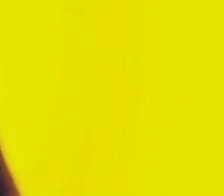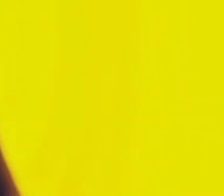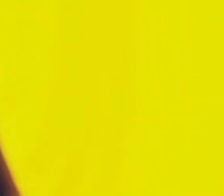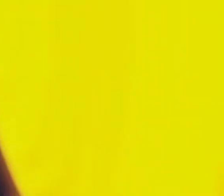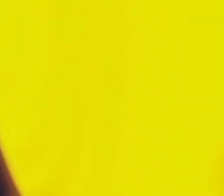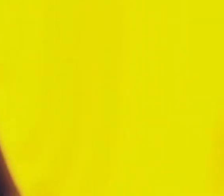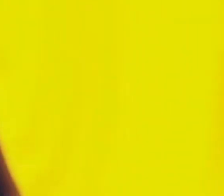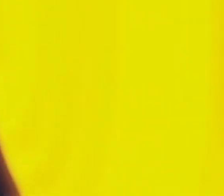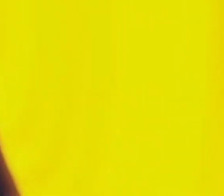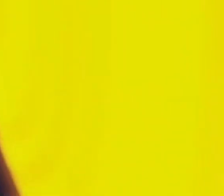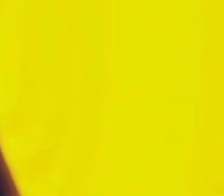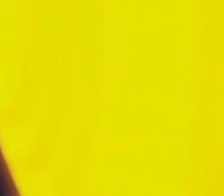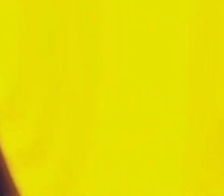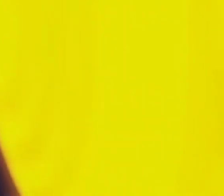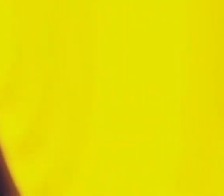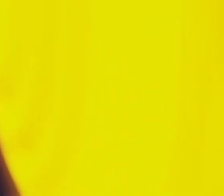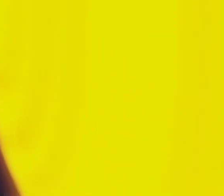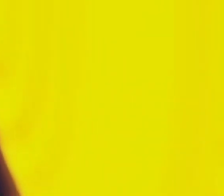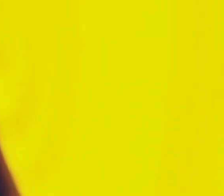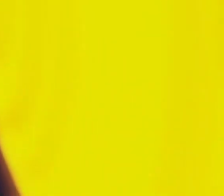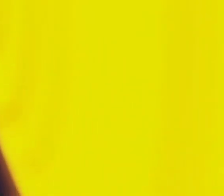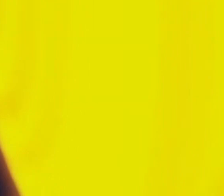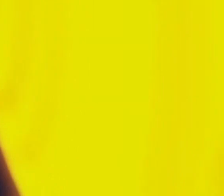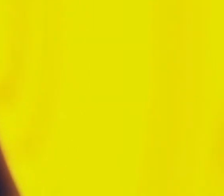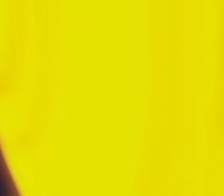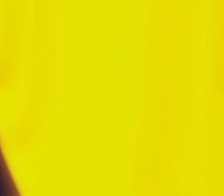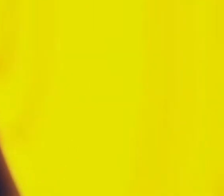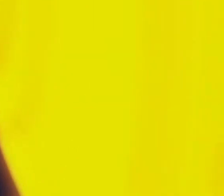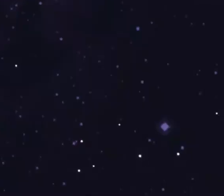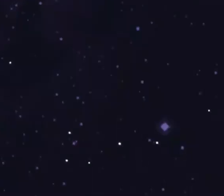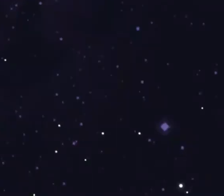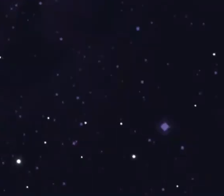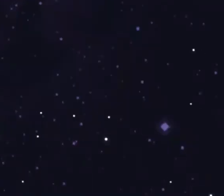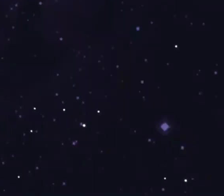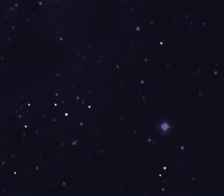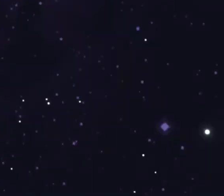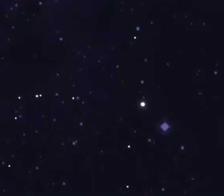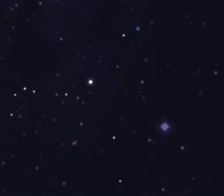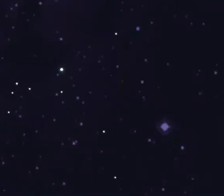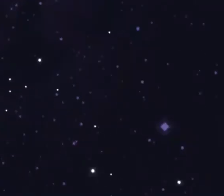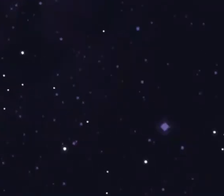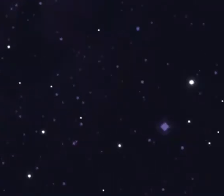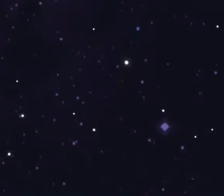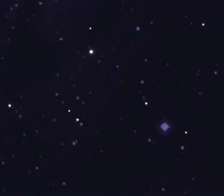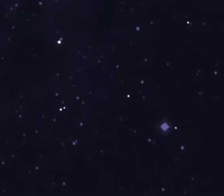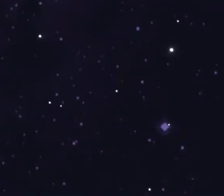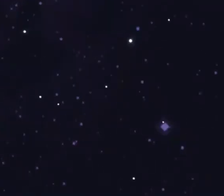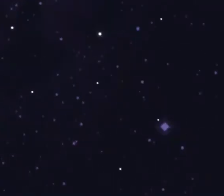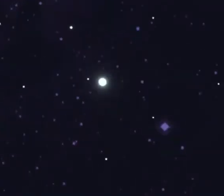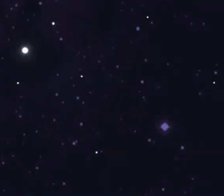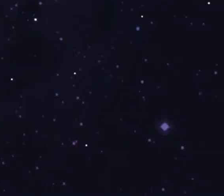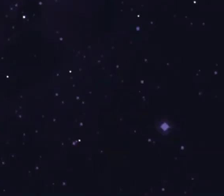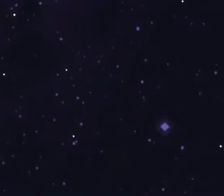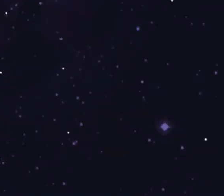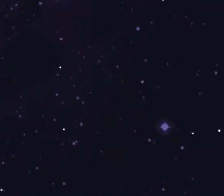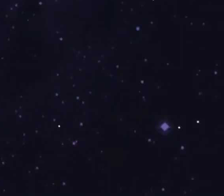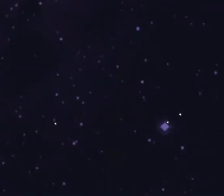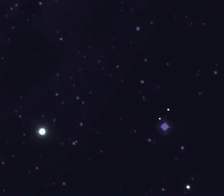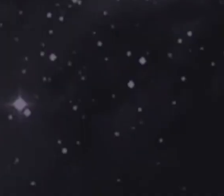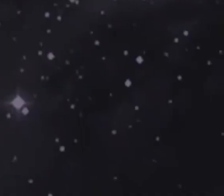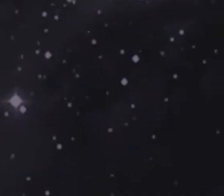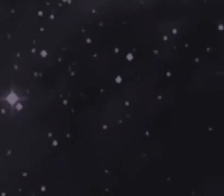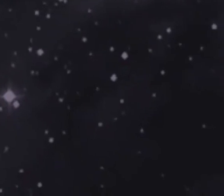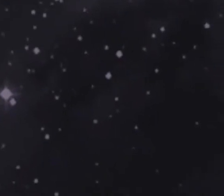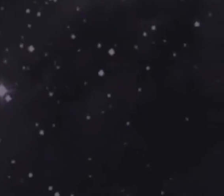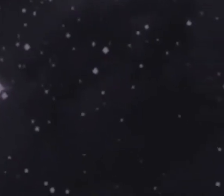em um lado do planeta, que seria extremamente quente, e apenas noite no outro lado, que seria extremamente